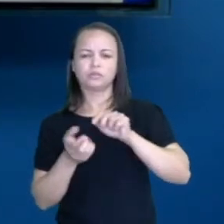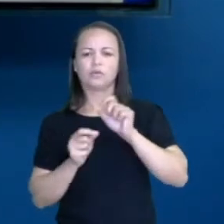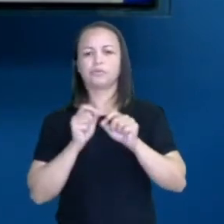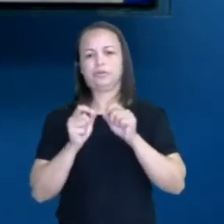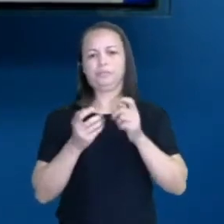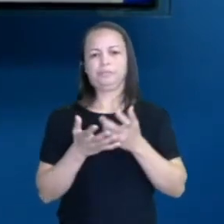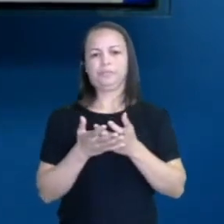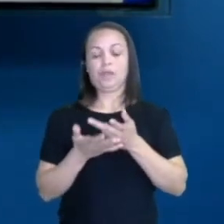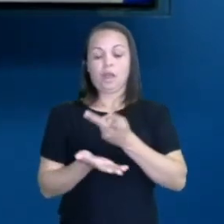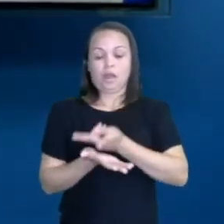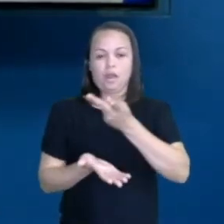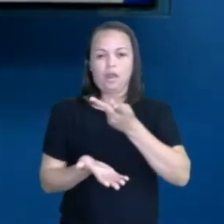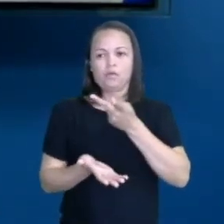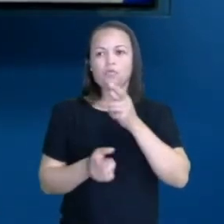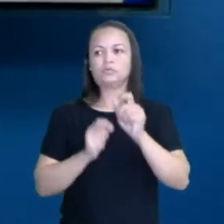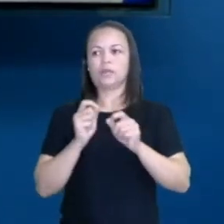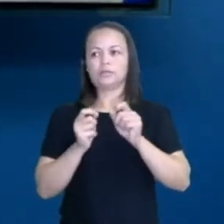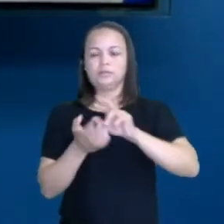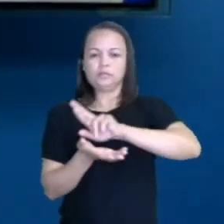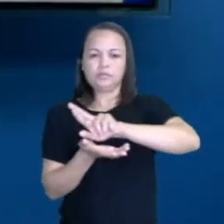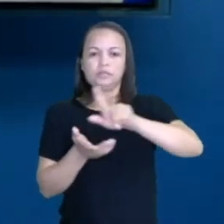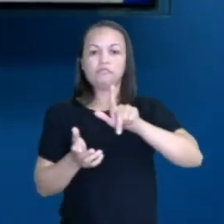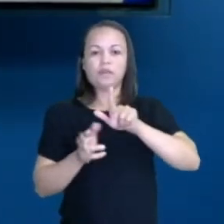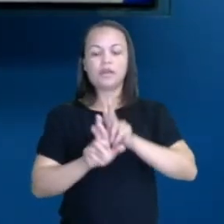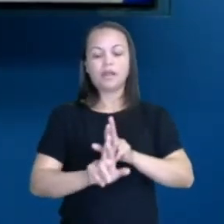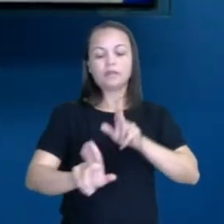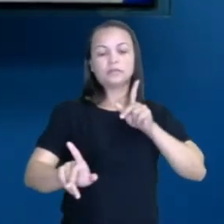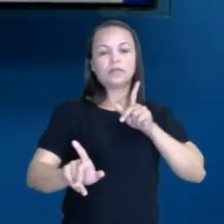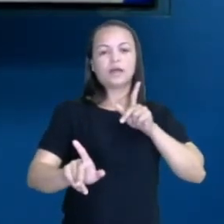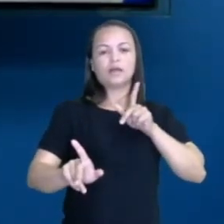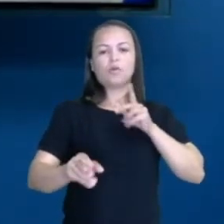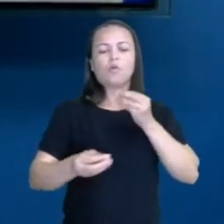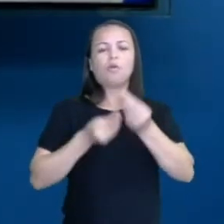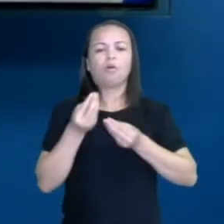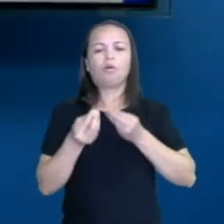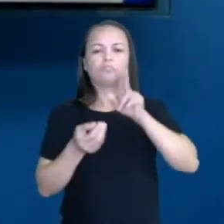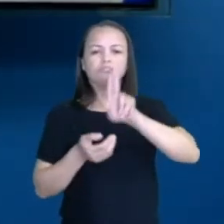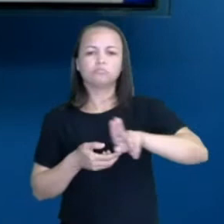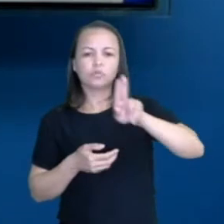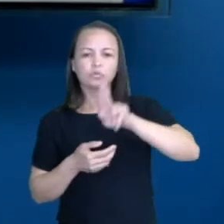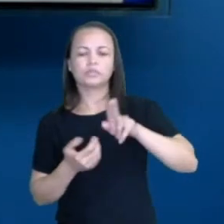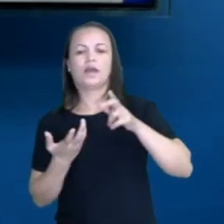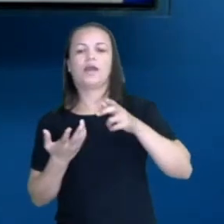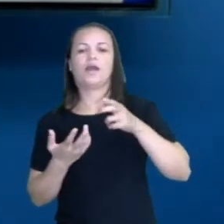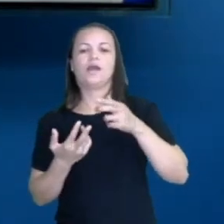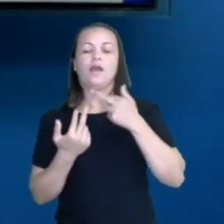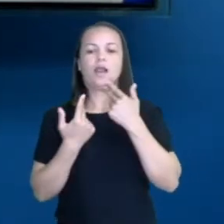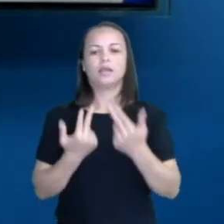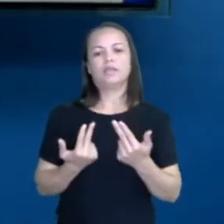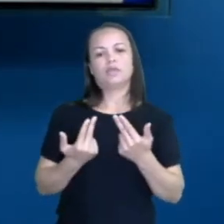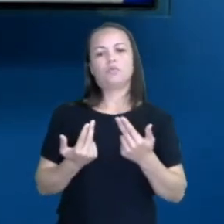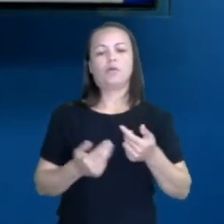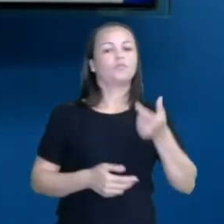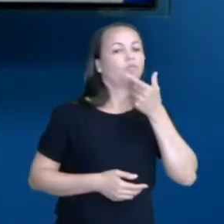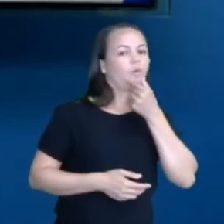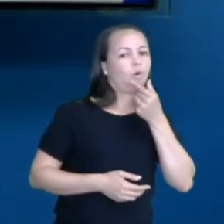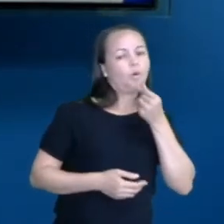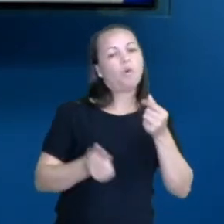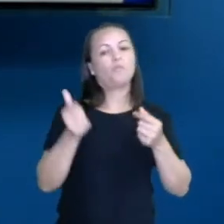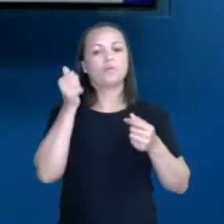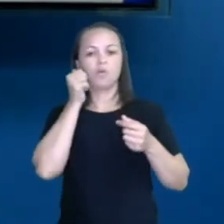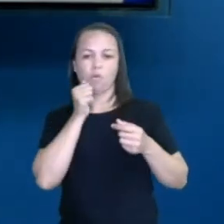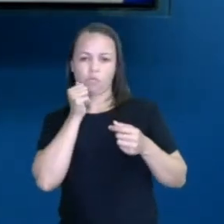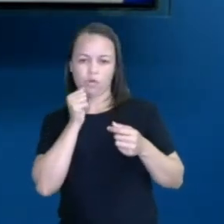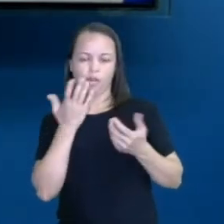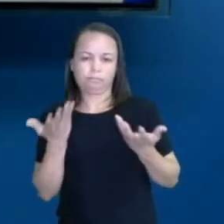é quando acontecem diferenças na forma de utilizar a língua por conta do sexo, ou masculino ou feminino. O que é